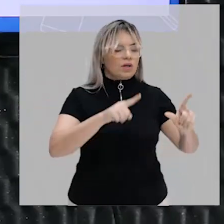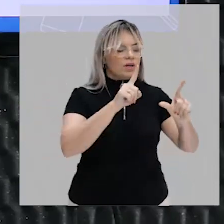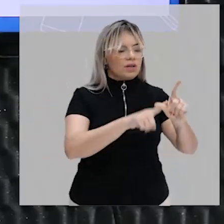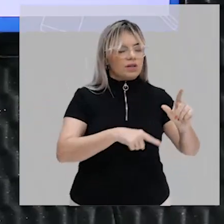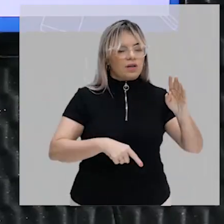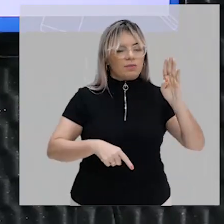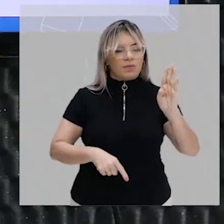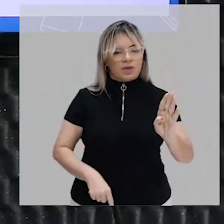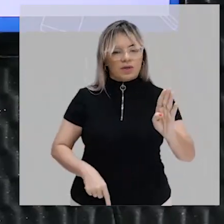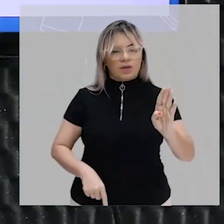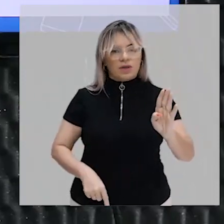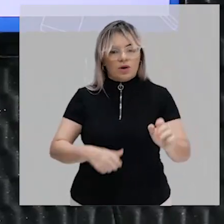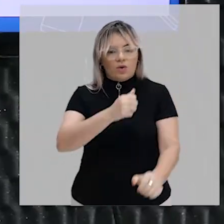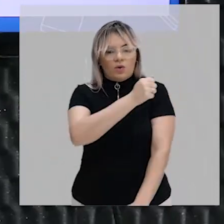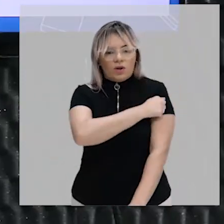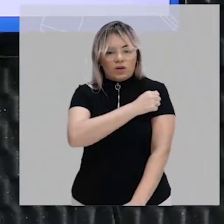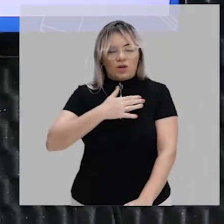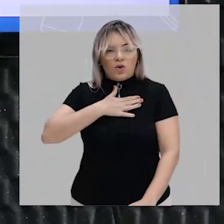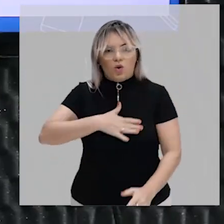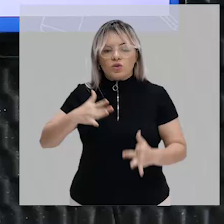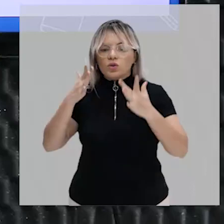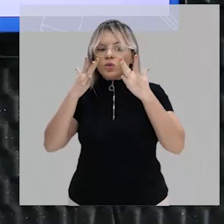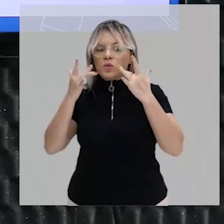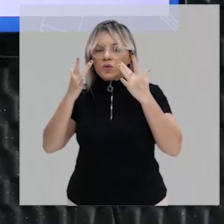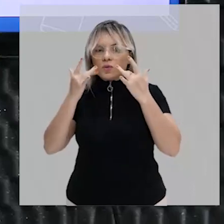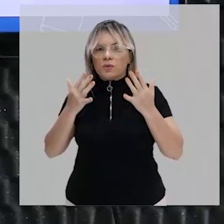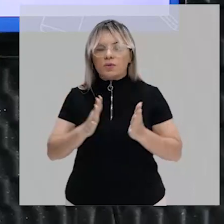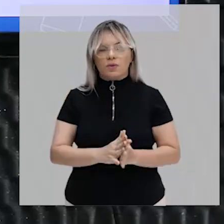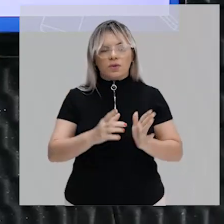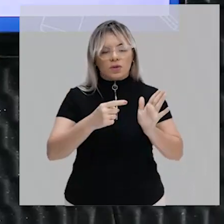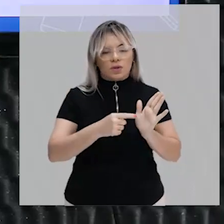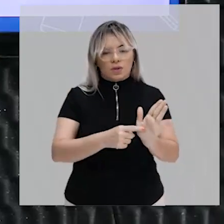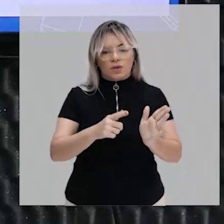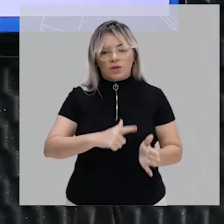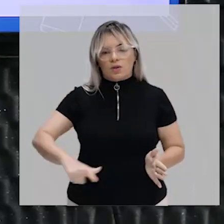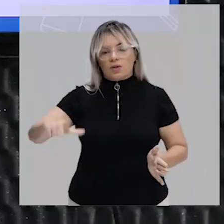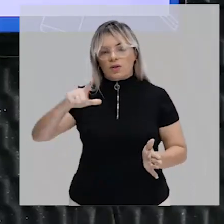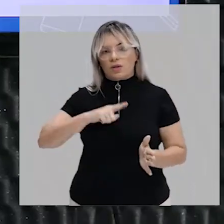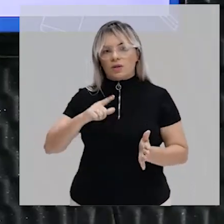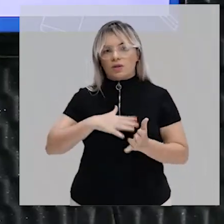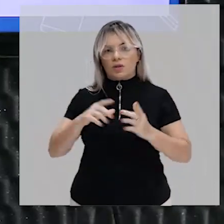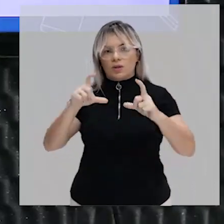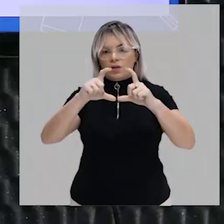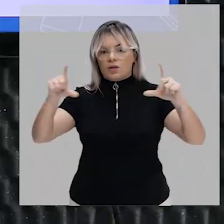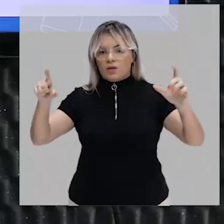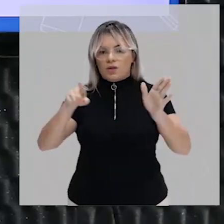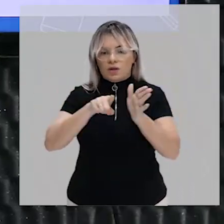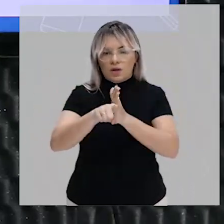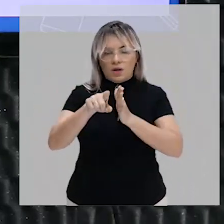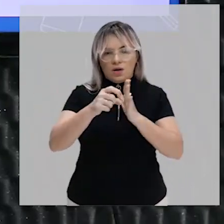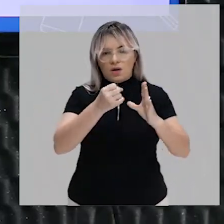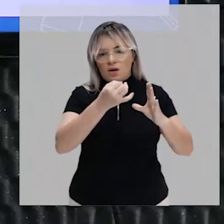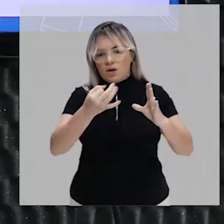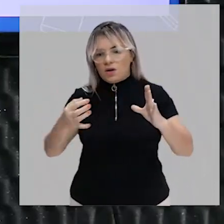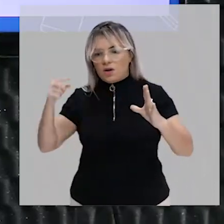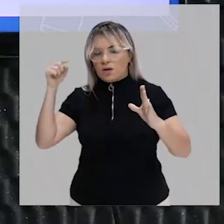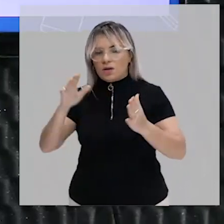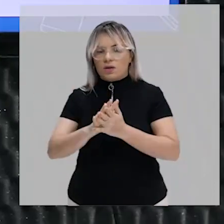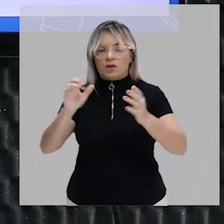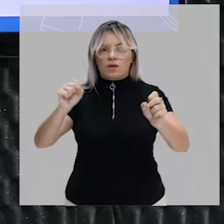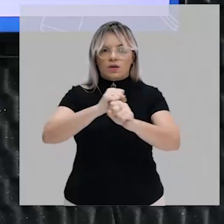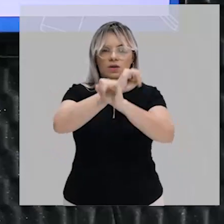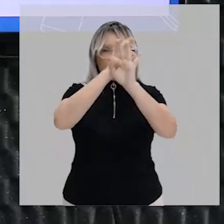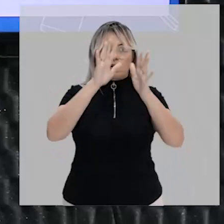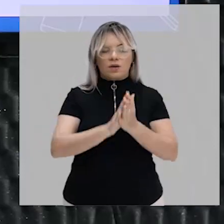os alunos que gostam de arte. Aí, veja, eu tenho aqui no enunciado as quantidades, tá? E, claro, eu